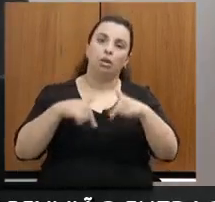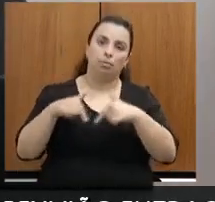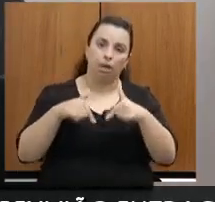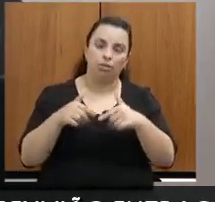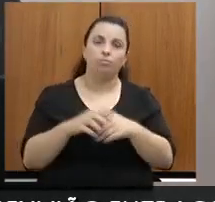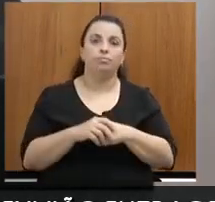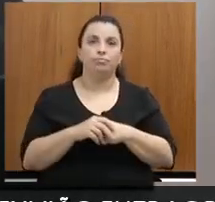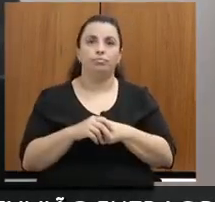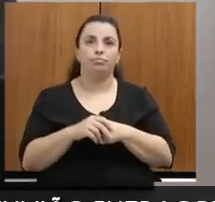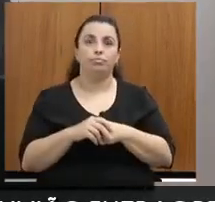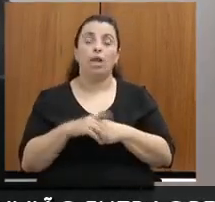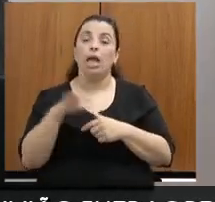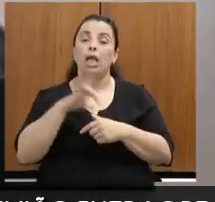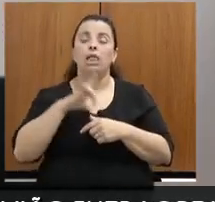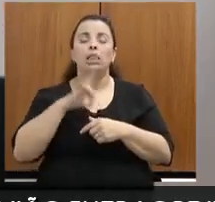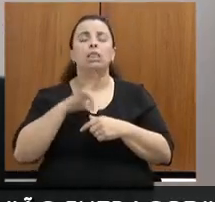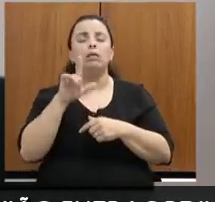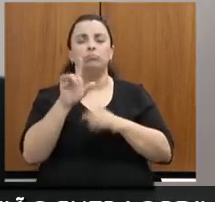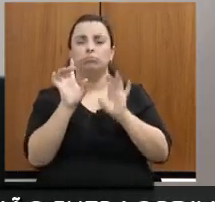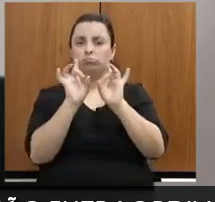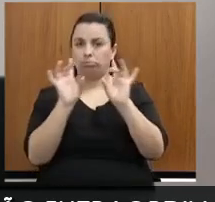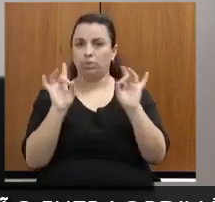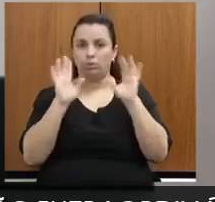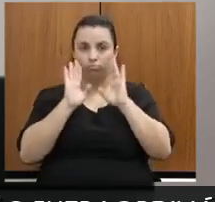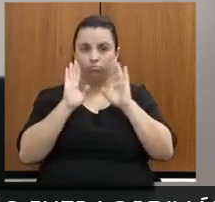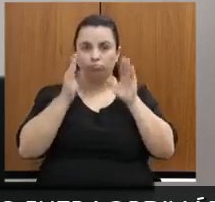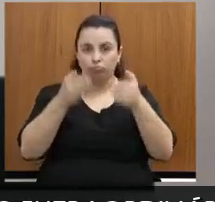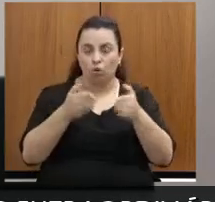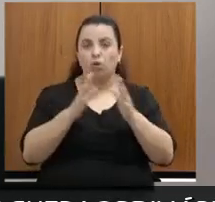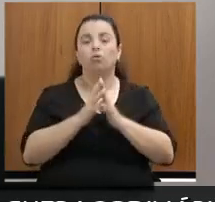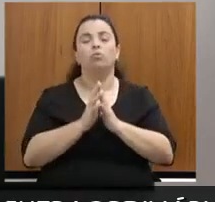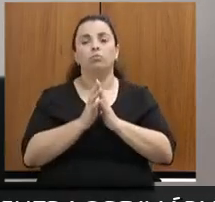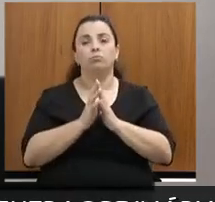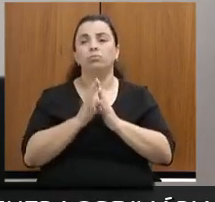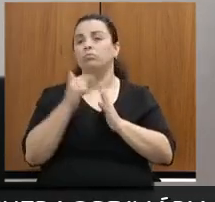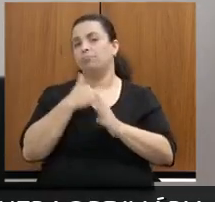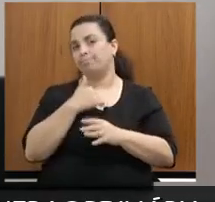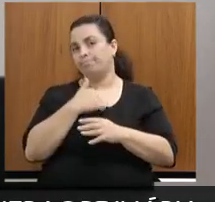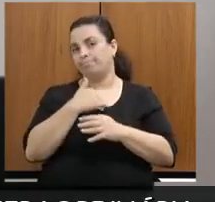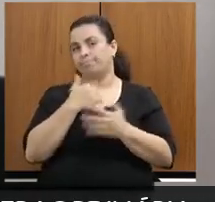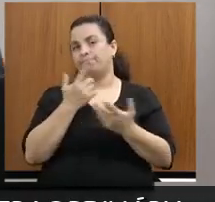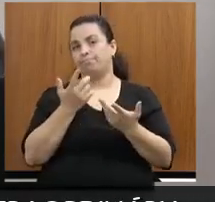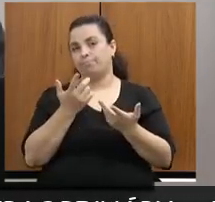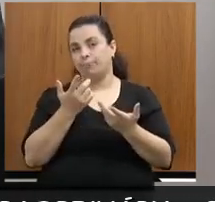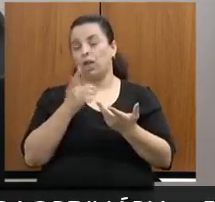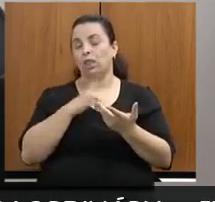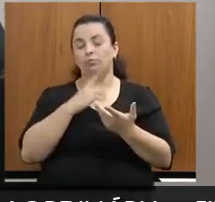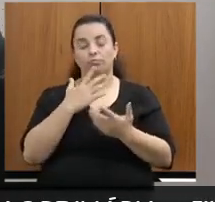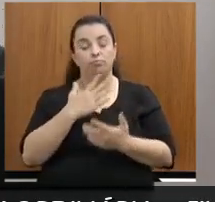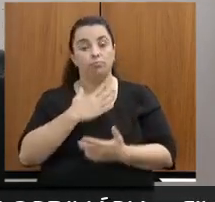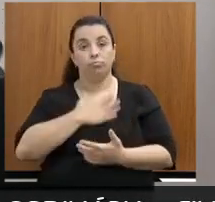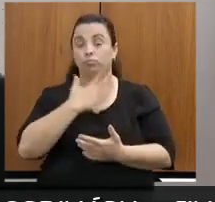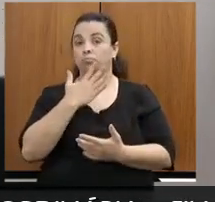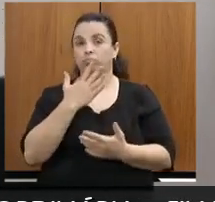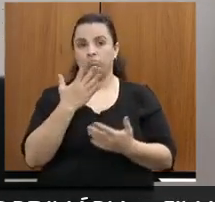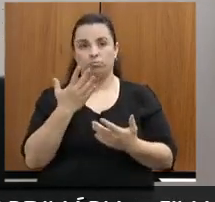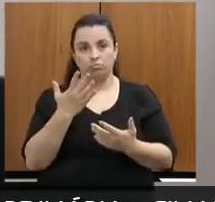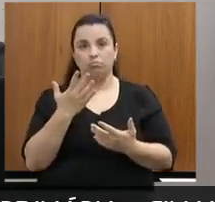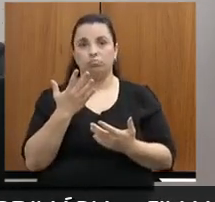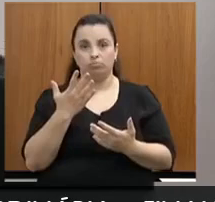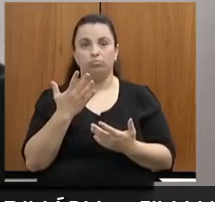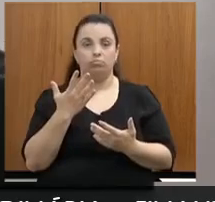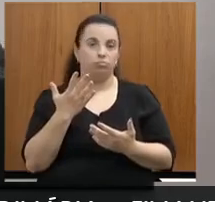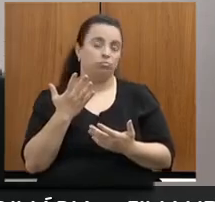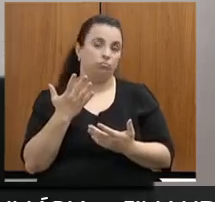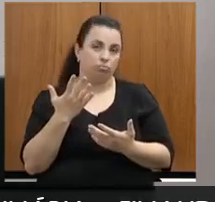destaque aqui Doutor Joaquim eu fiquei Tive uma surpresa é